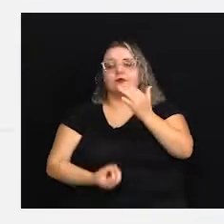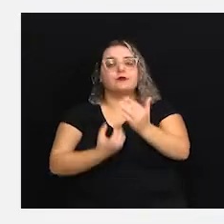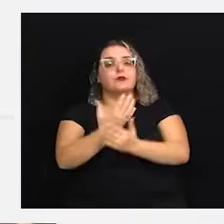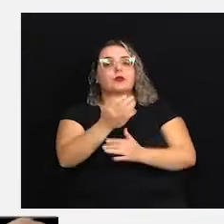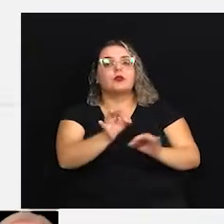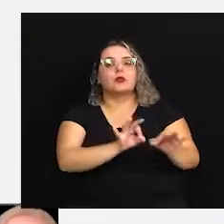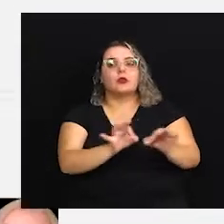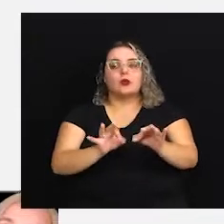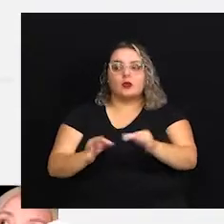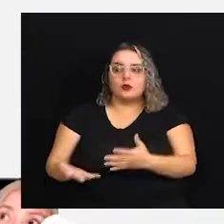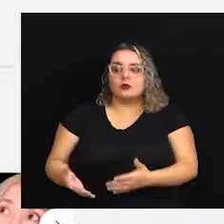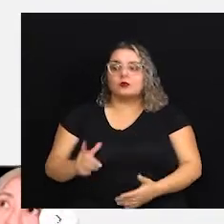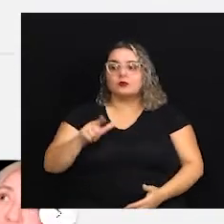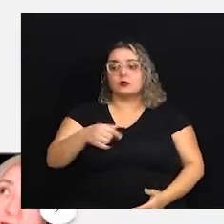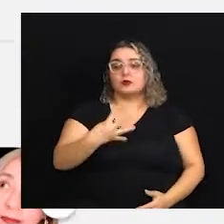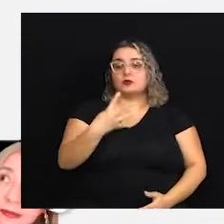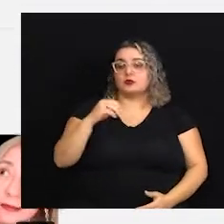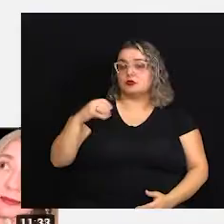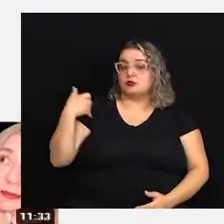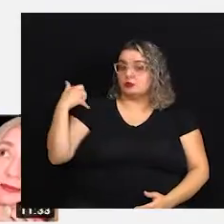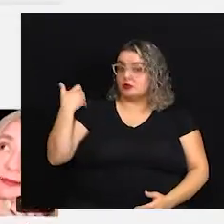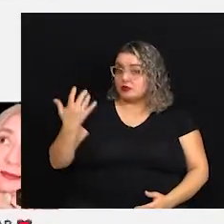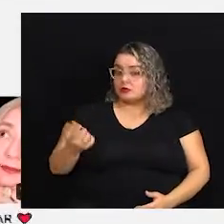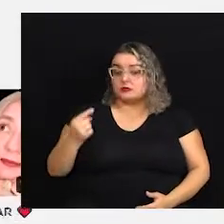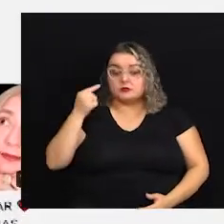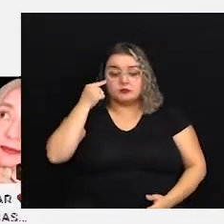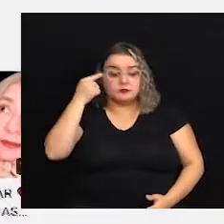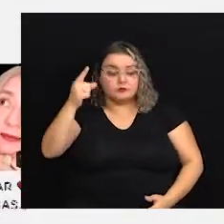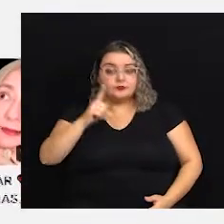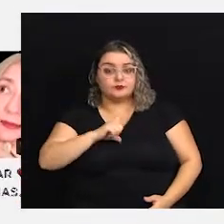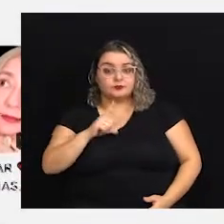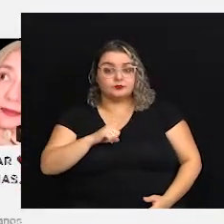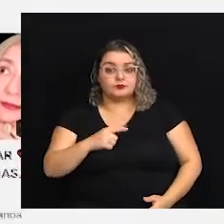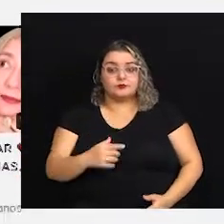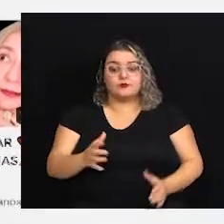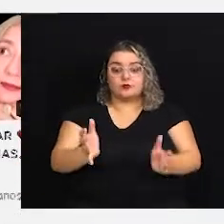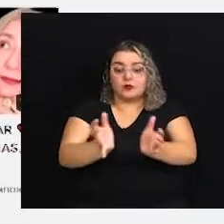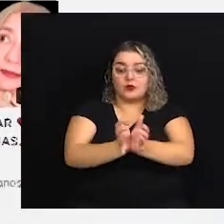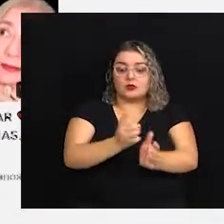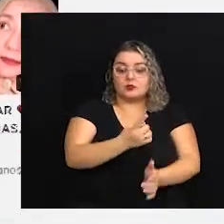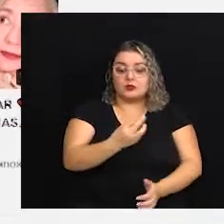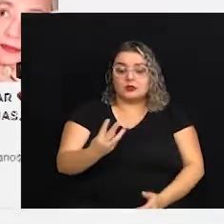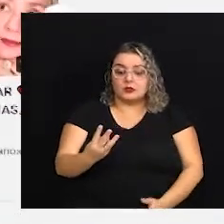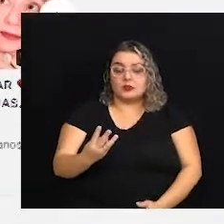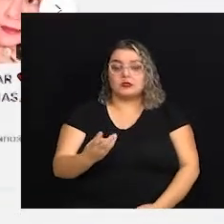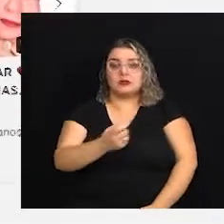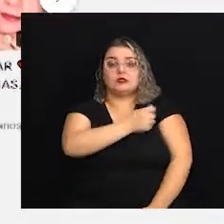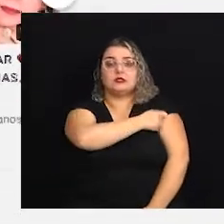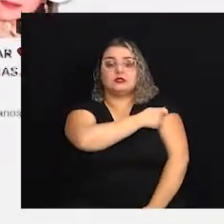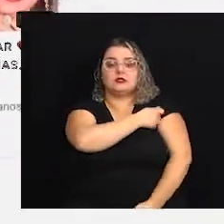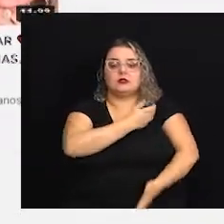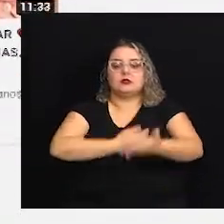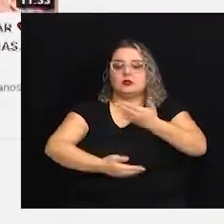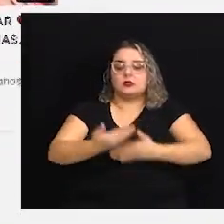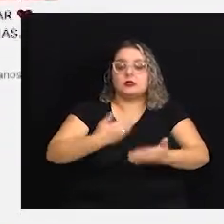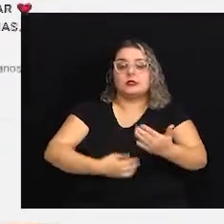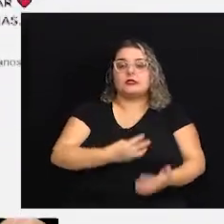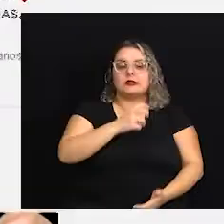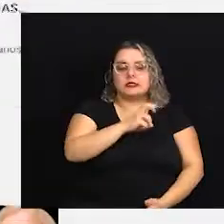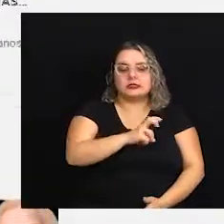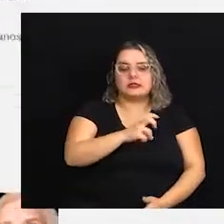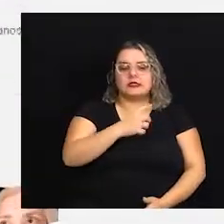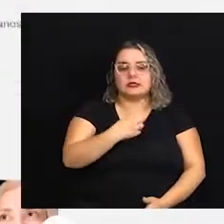eu criei, o programa Magra após os 40. Só para você ter uma ideia, agora foi a turma 13 das alunas que